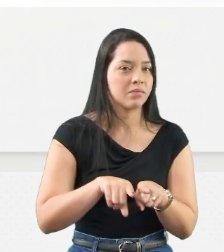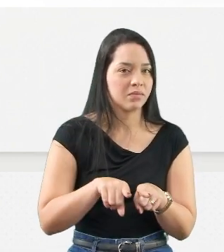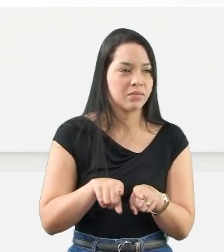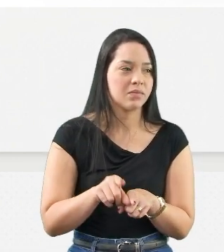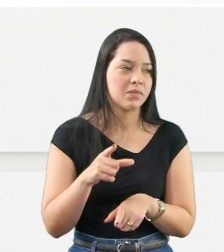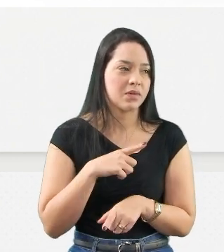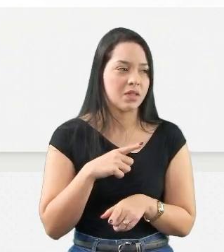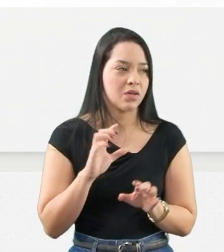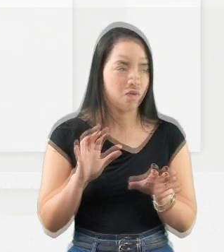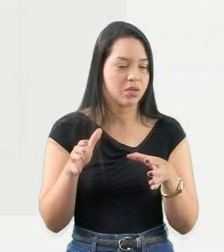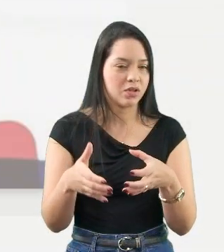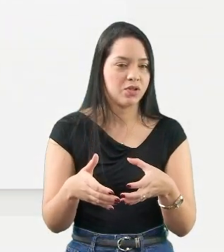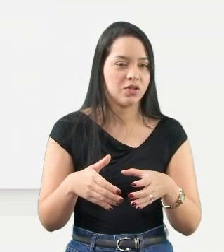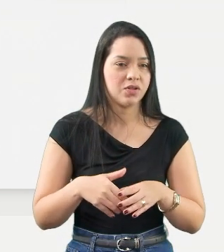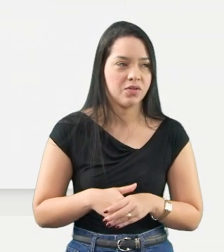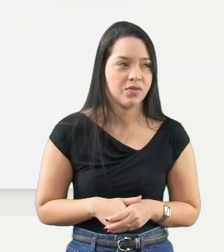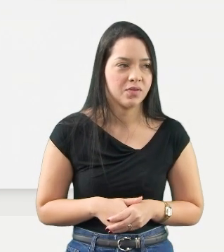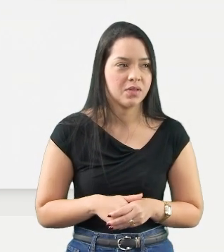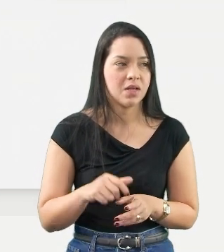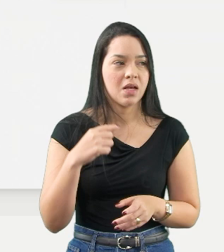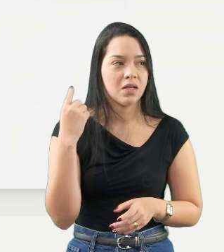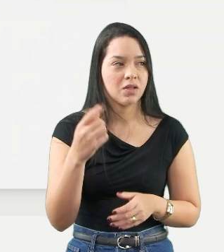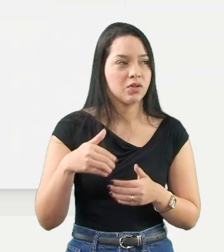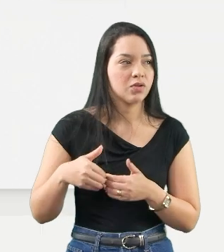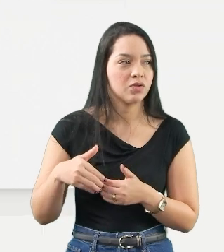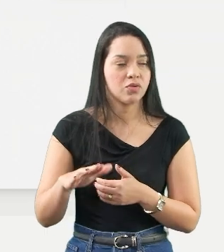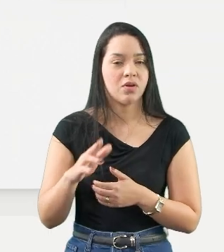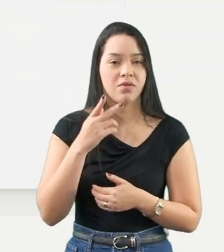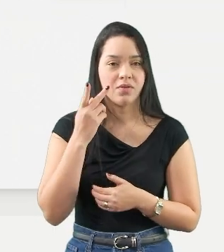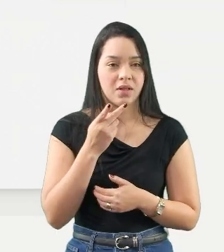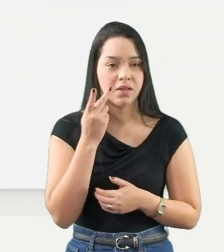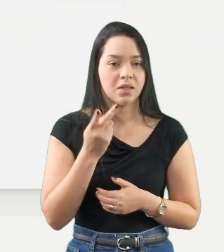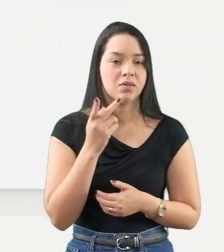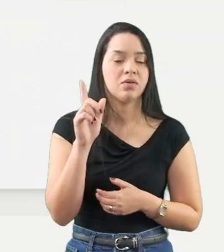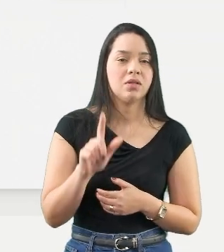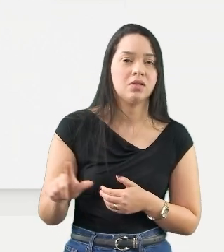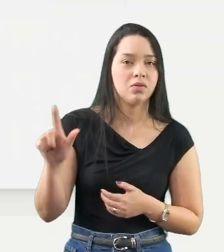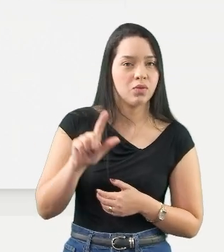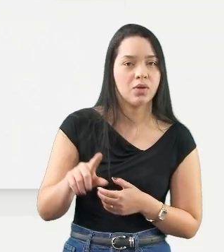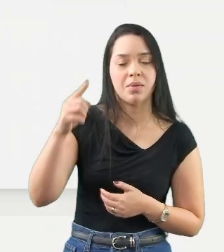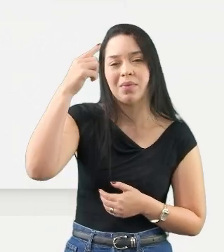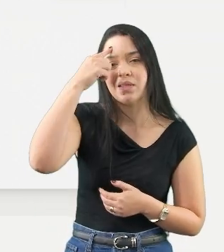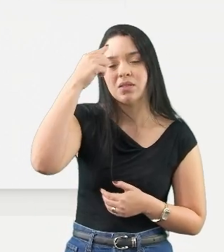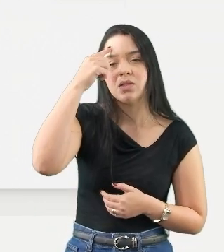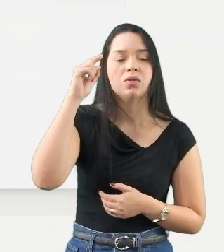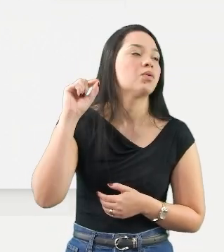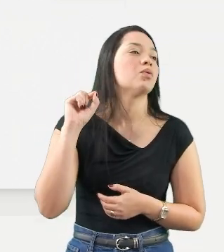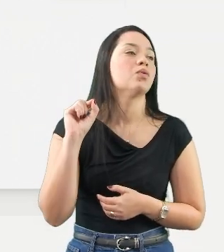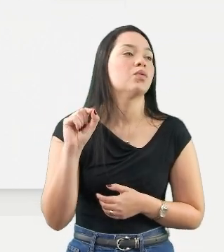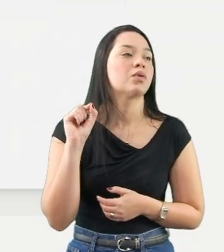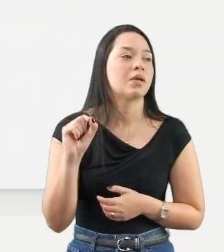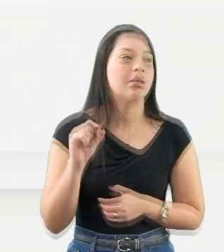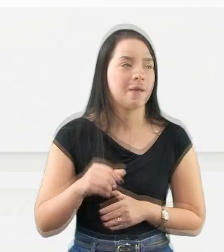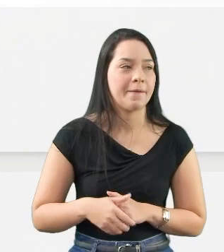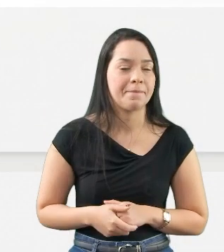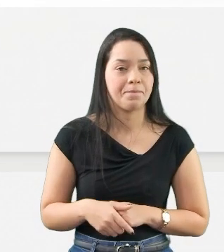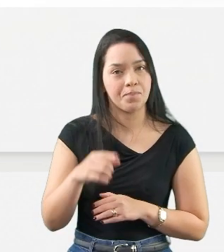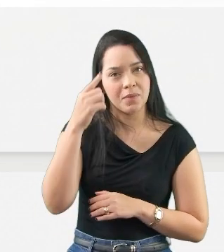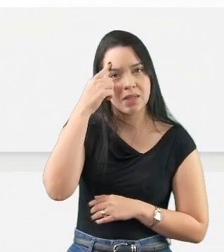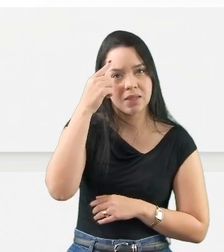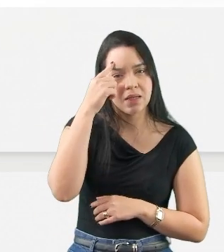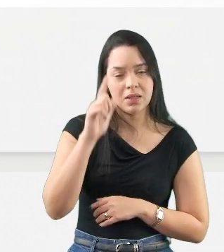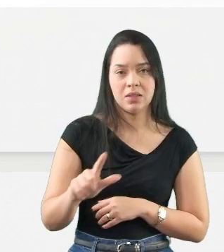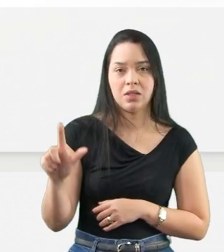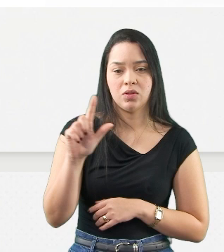identidades coletivas. E aqui a gente continua falando da literatura pensando na ideia de que pensar a literatura